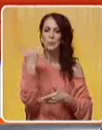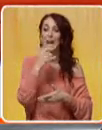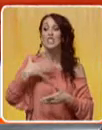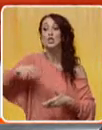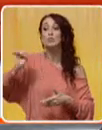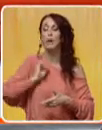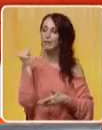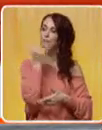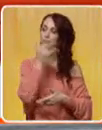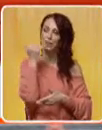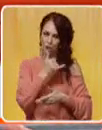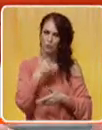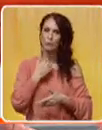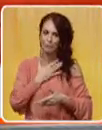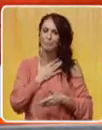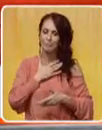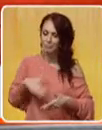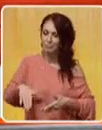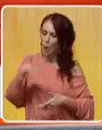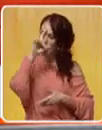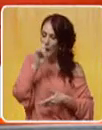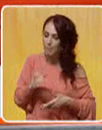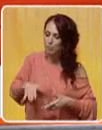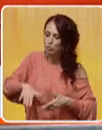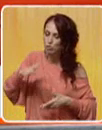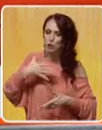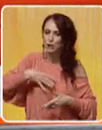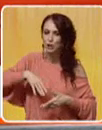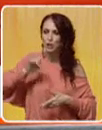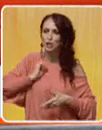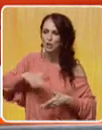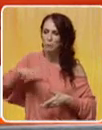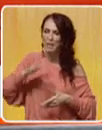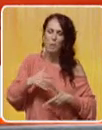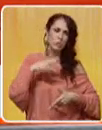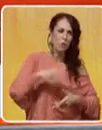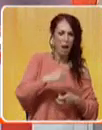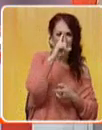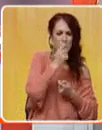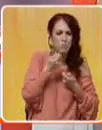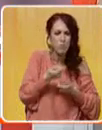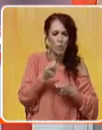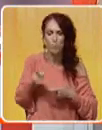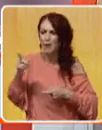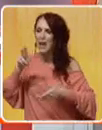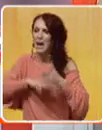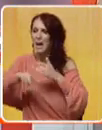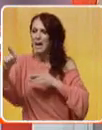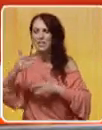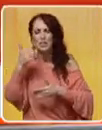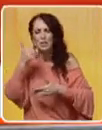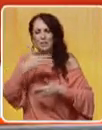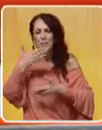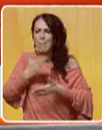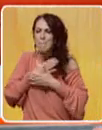Espanha eh e eu lembro-me mais da Infância em Espanha do que propriamente em Portugal em Portugal porque tinha muitos amigos lá e aquilo era muito